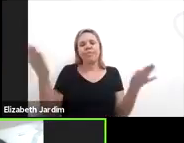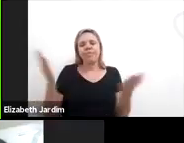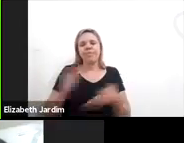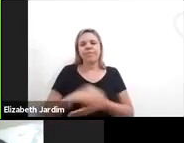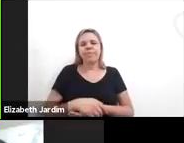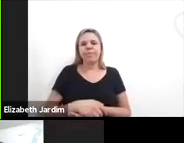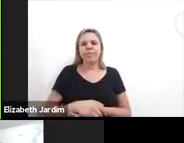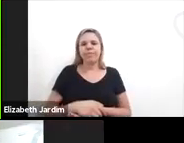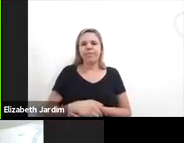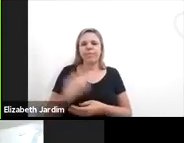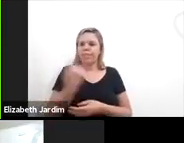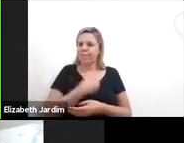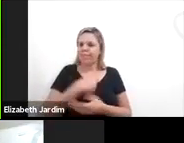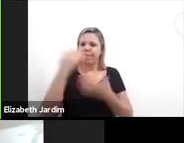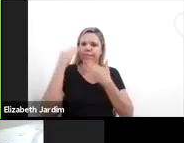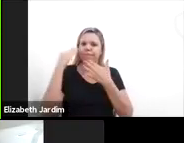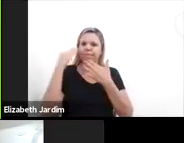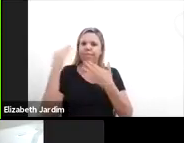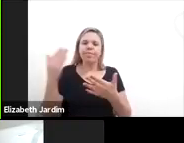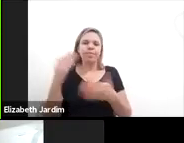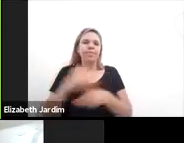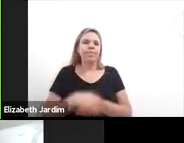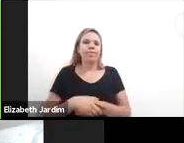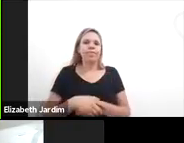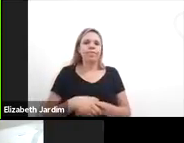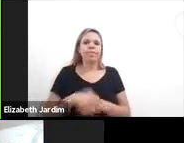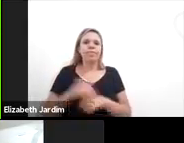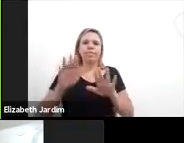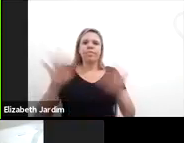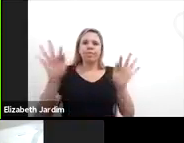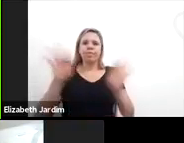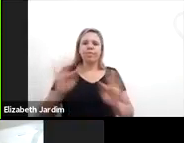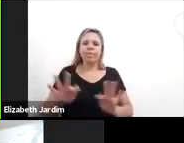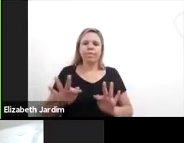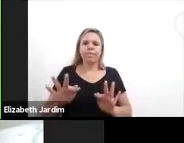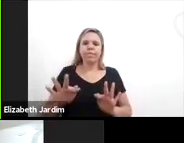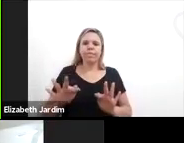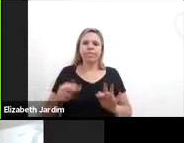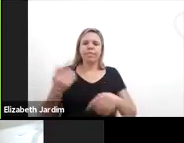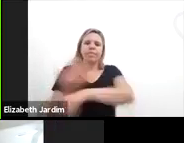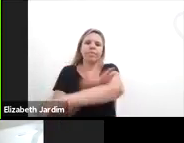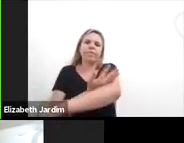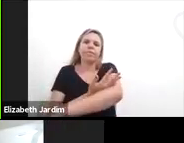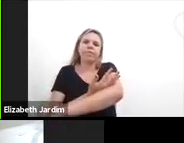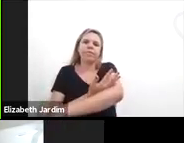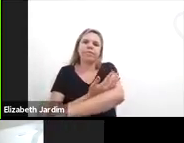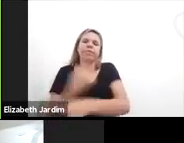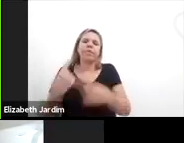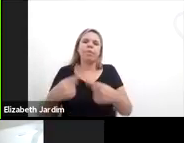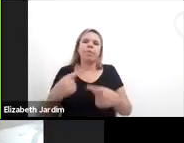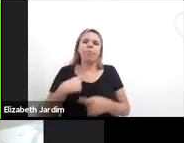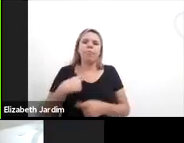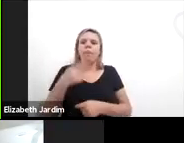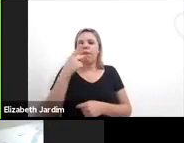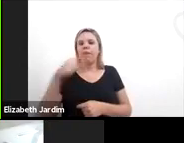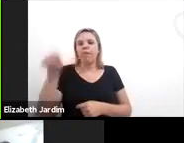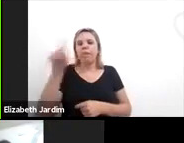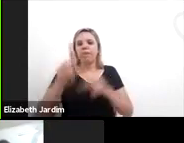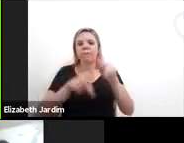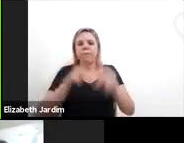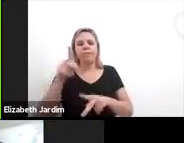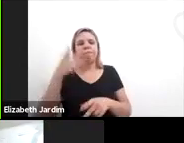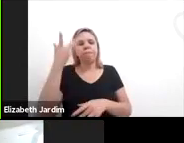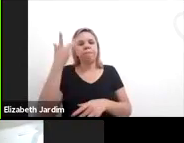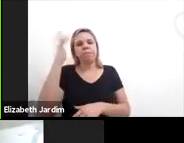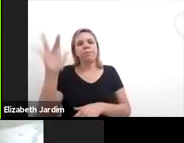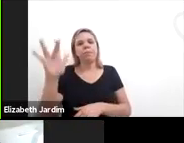A gente que agradece, né? A gente fica muito feliz, assim, eu até me emociono, porque é o que você falou, as pessoas elas não sabem